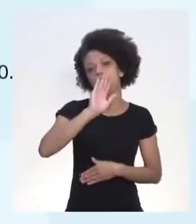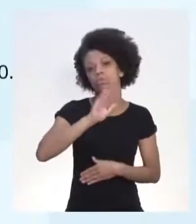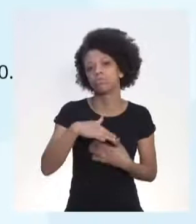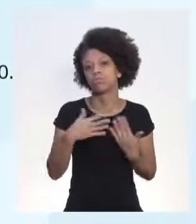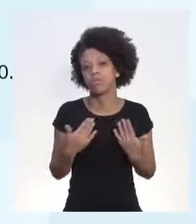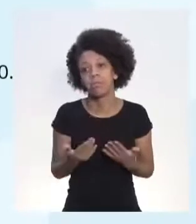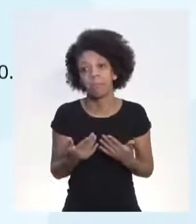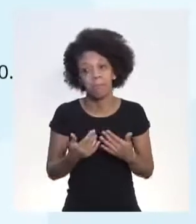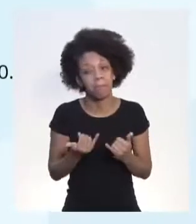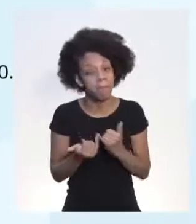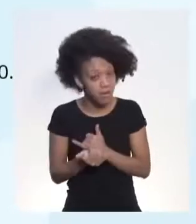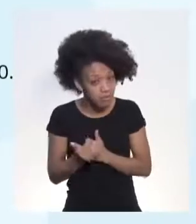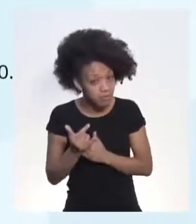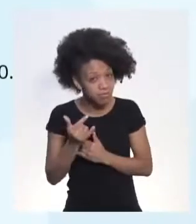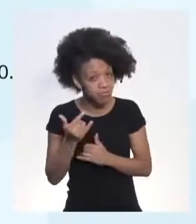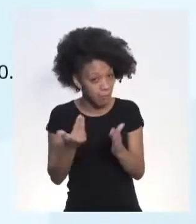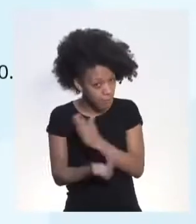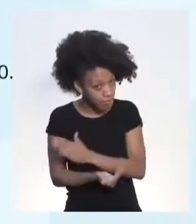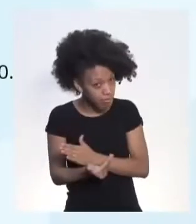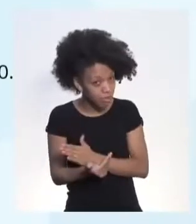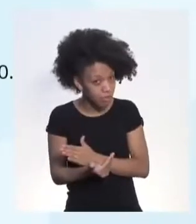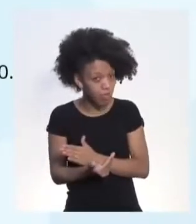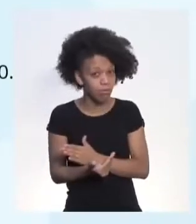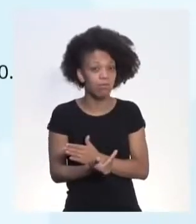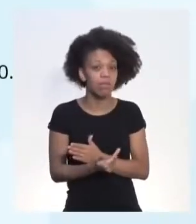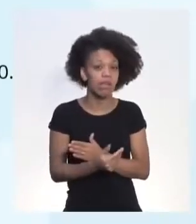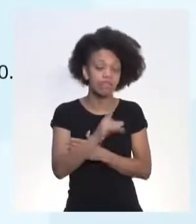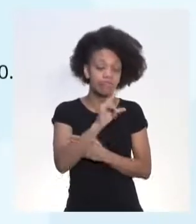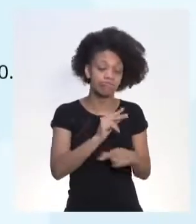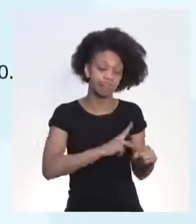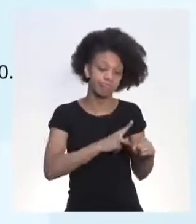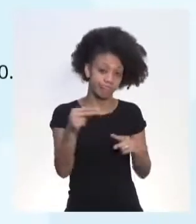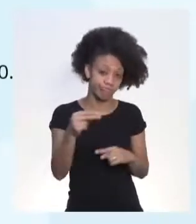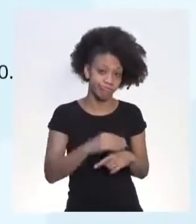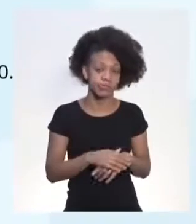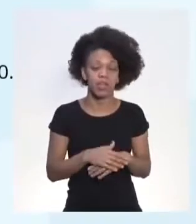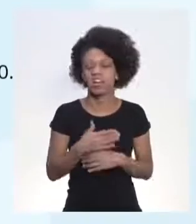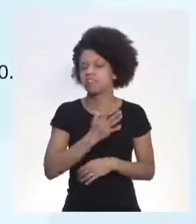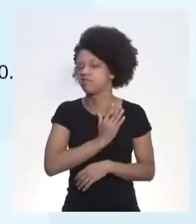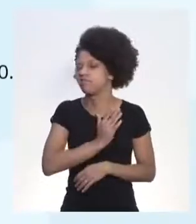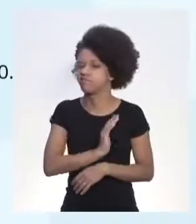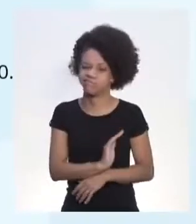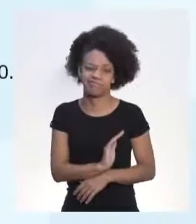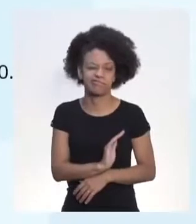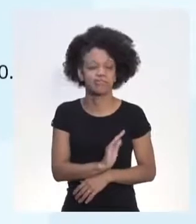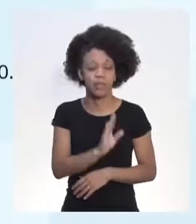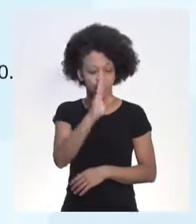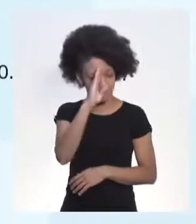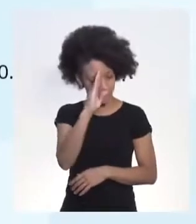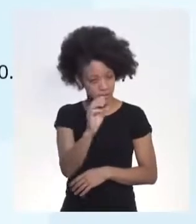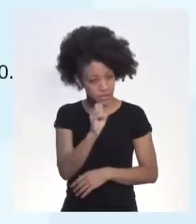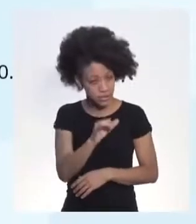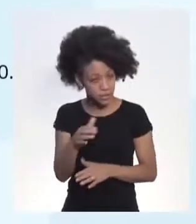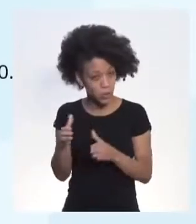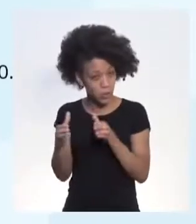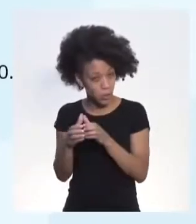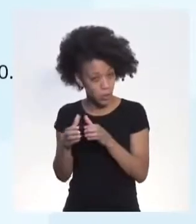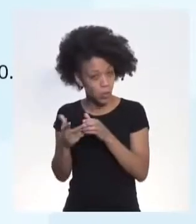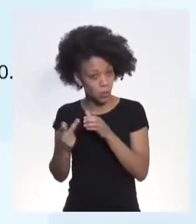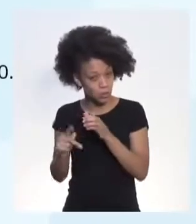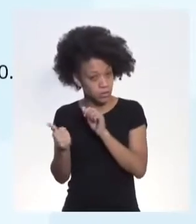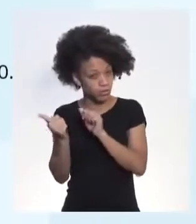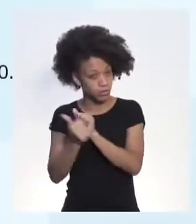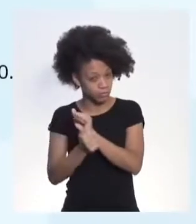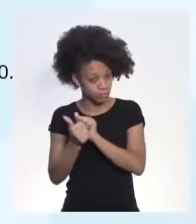parece que você está perdendo mais do que ganhando. É, o número negativo aí é uma representação. Ninguém gosta disso, principalmente se for o seu time, né, Osmar? Opa, aí